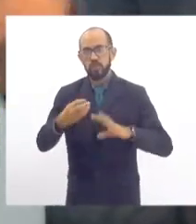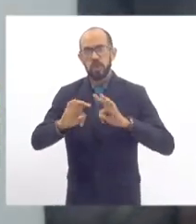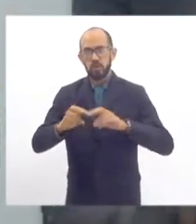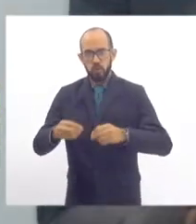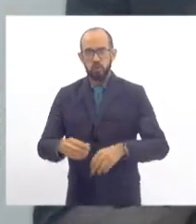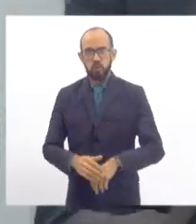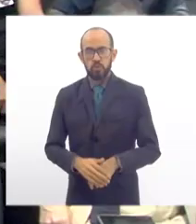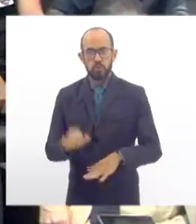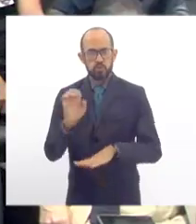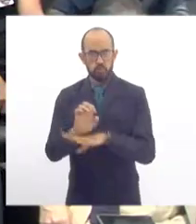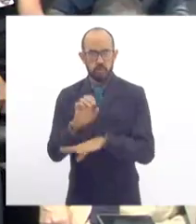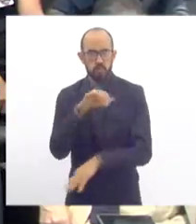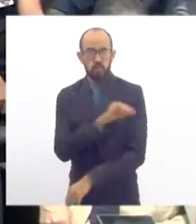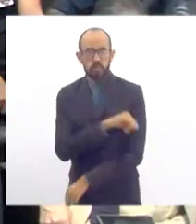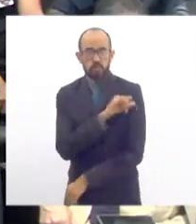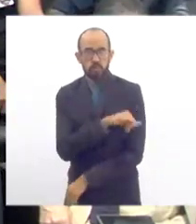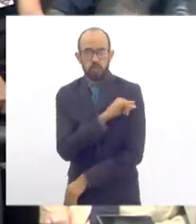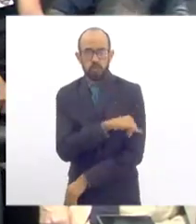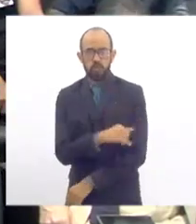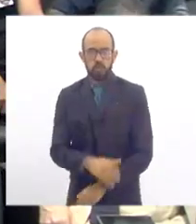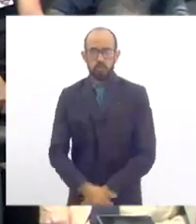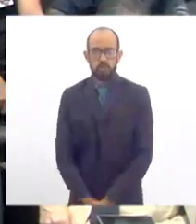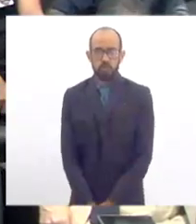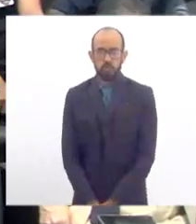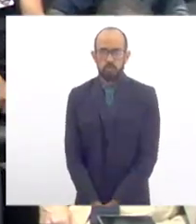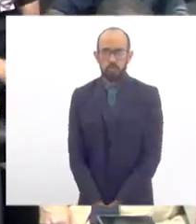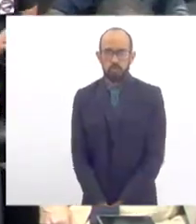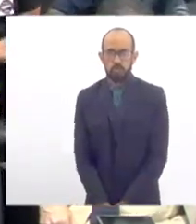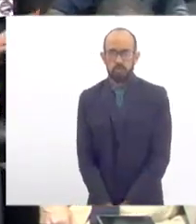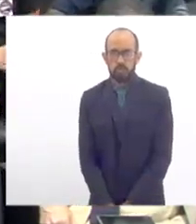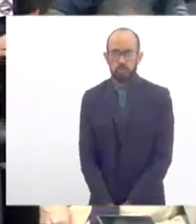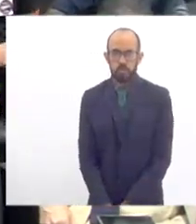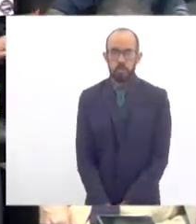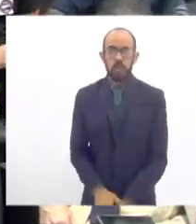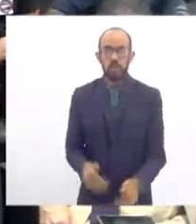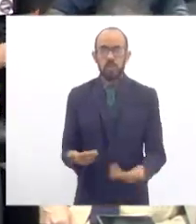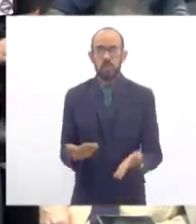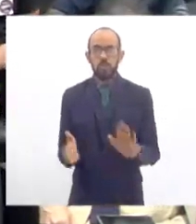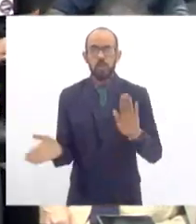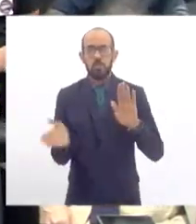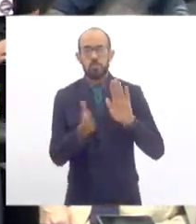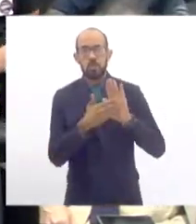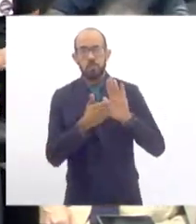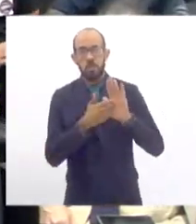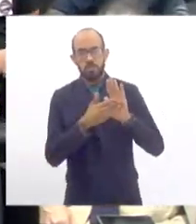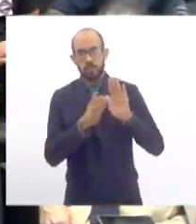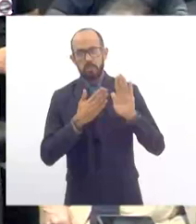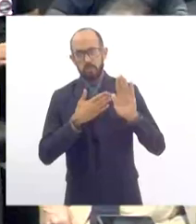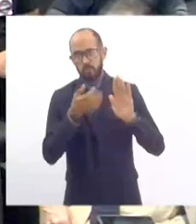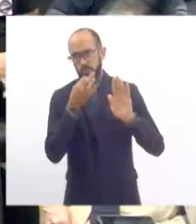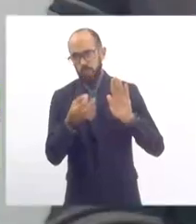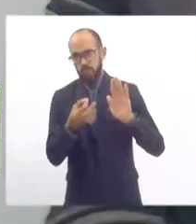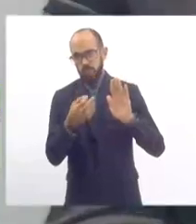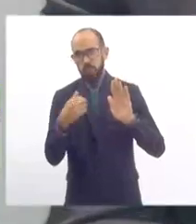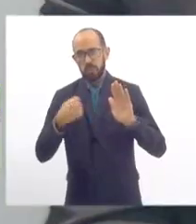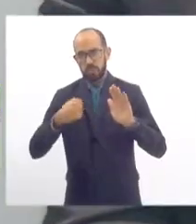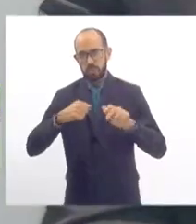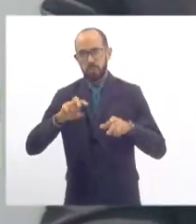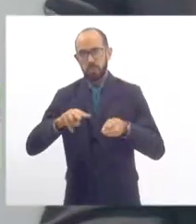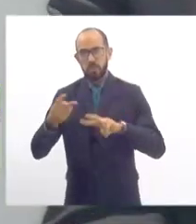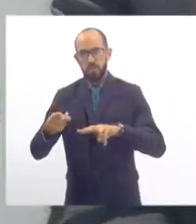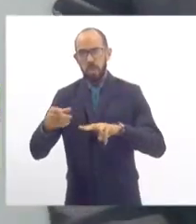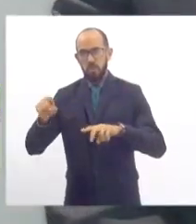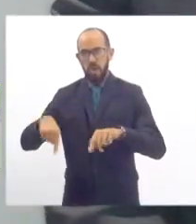no Estado do Rio de Janeiro. Né? Então, a proposta que eu acho, presidente, que deva ser